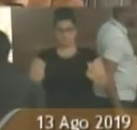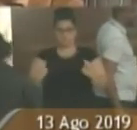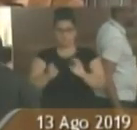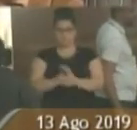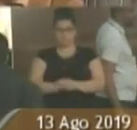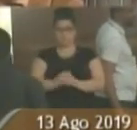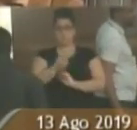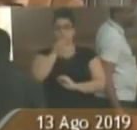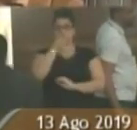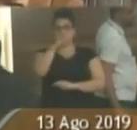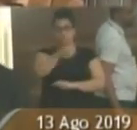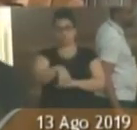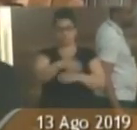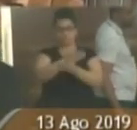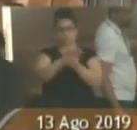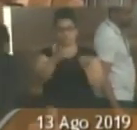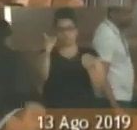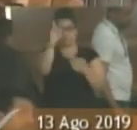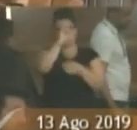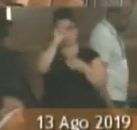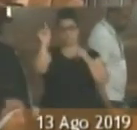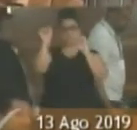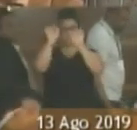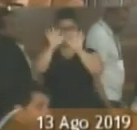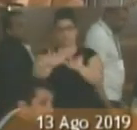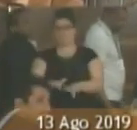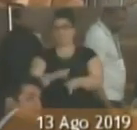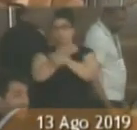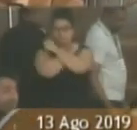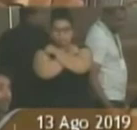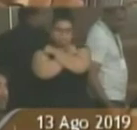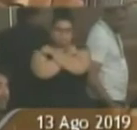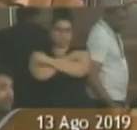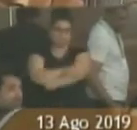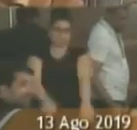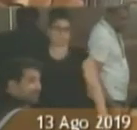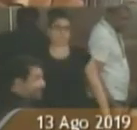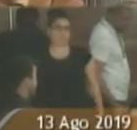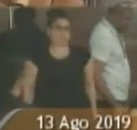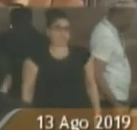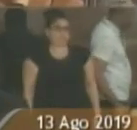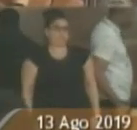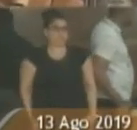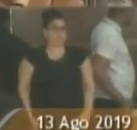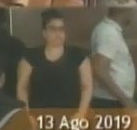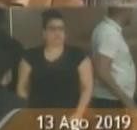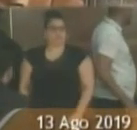Adelino. Fiquem com Deus todos. Um grande abraço. Deus é maravilhoso sempre.